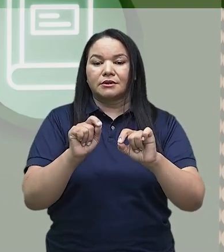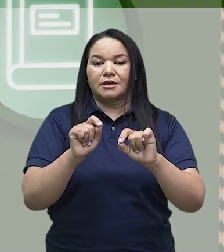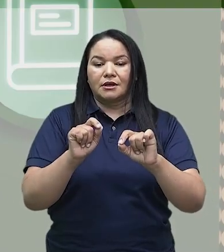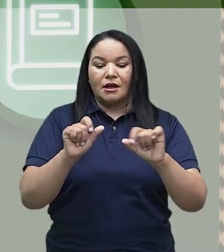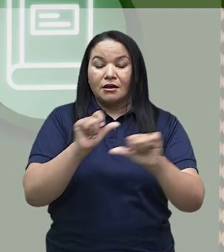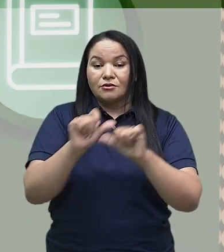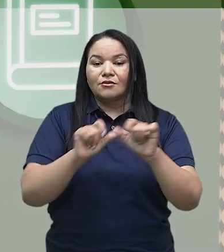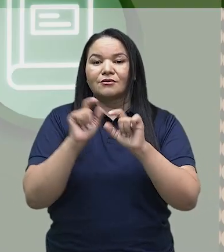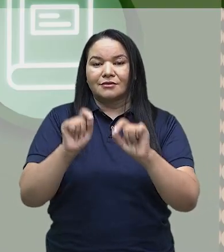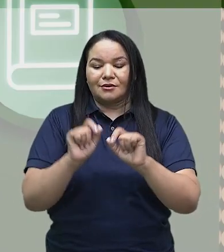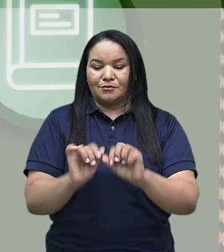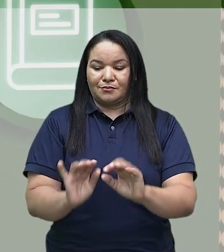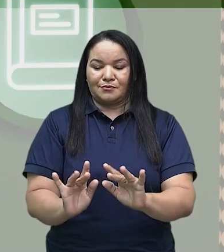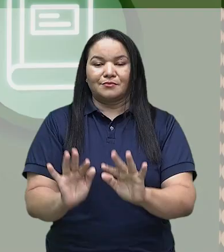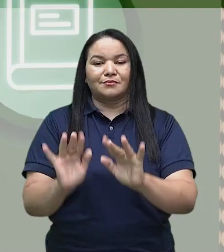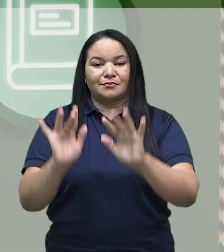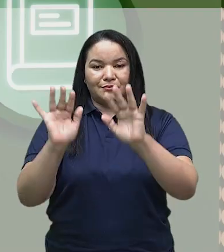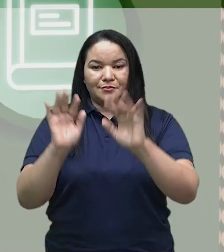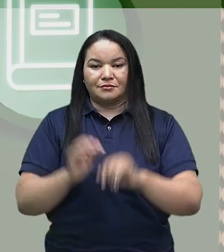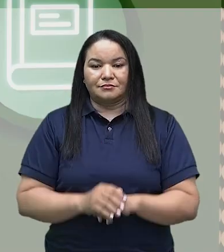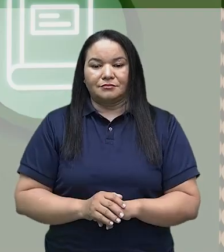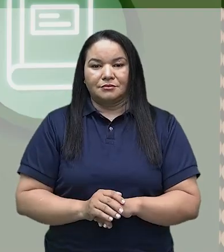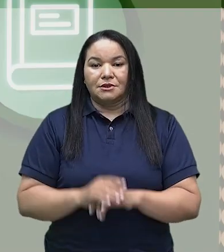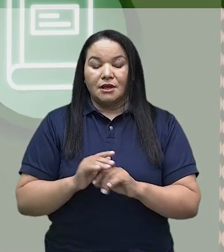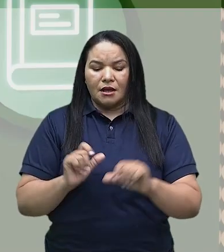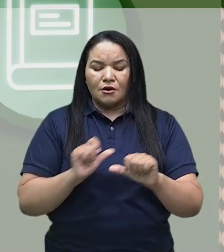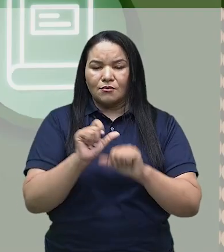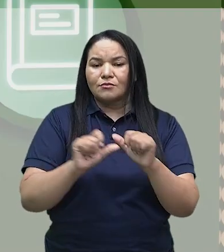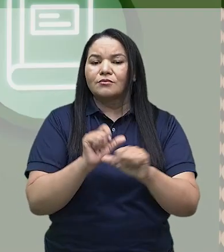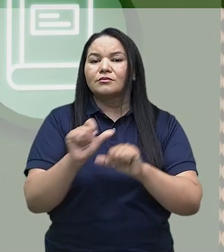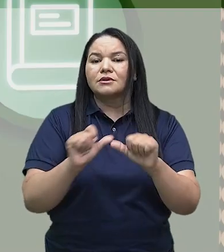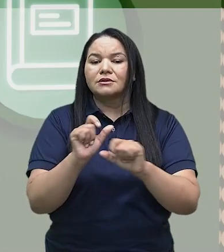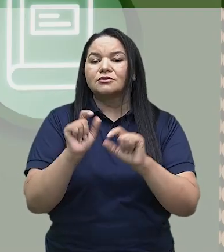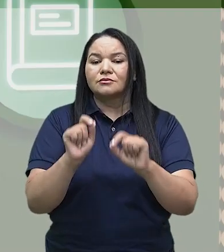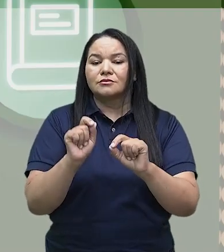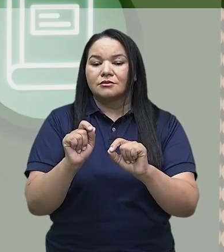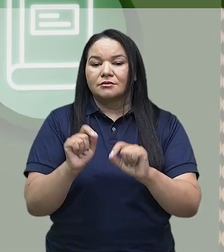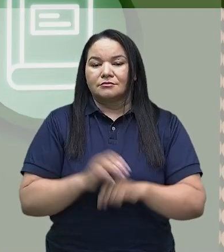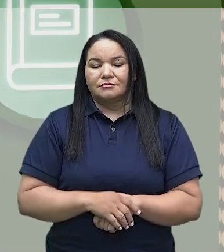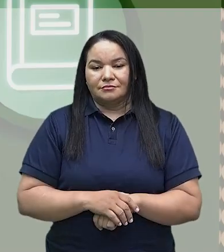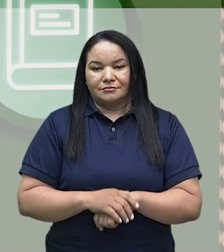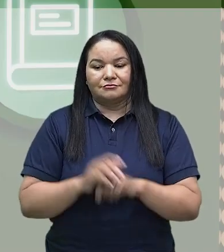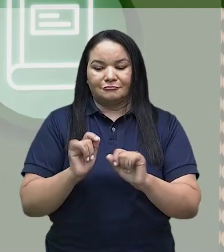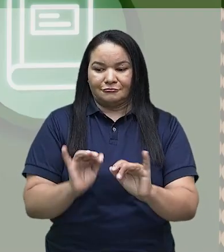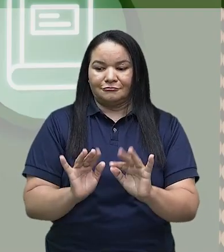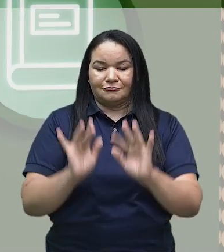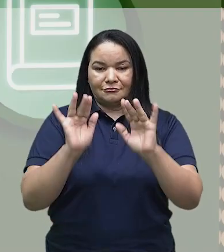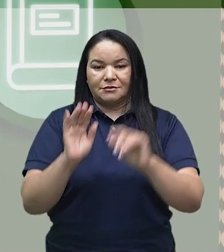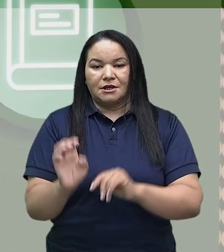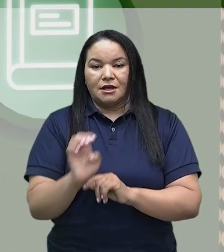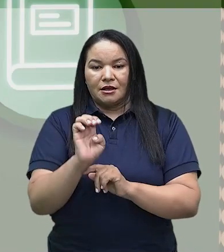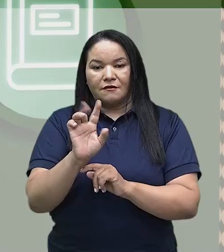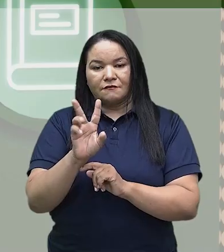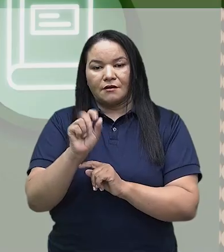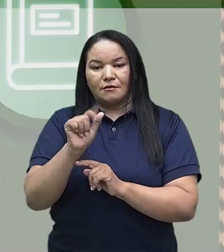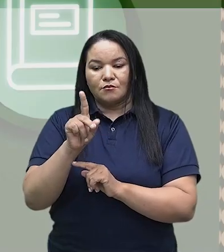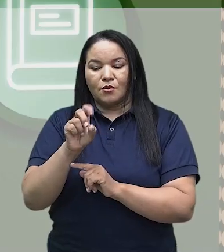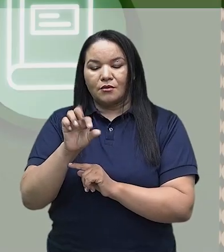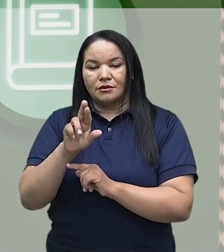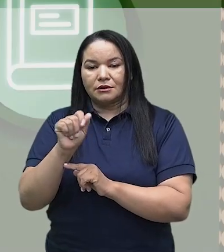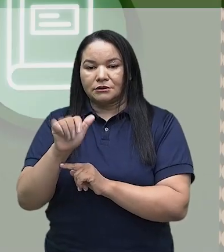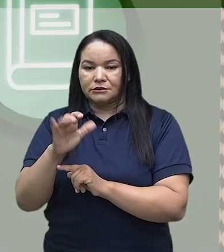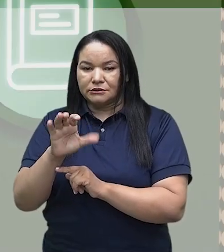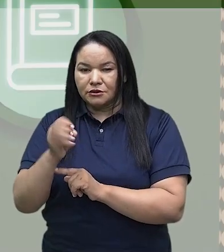passe para vapor. A esse fenômeno nós chamamos de evaporação. Quando esse vapor sobe